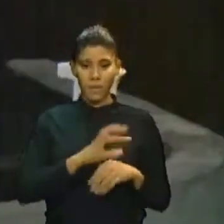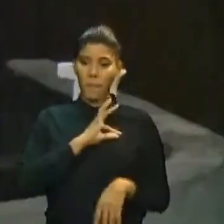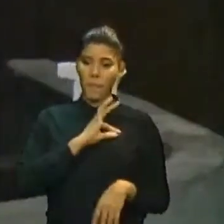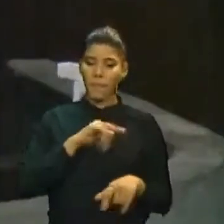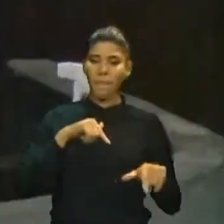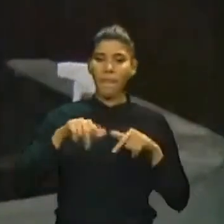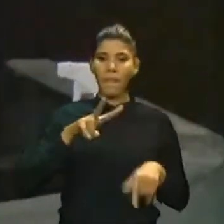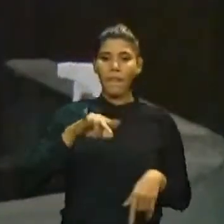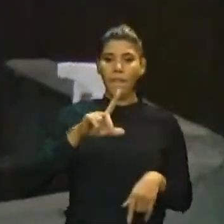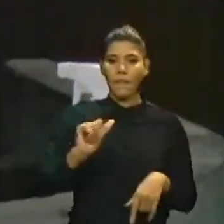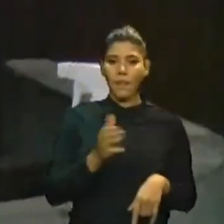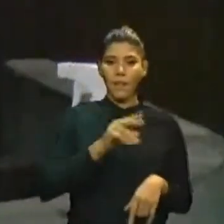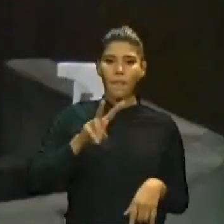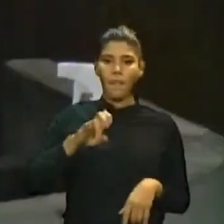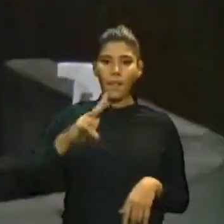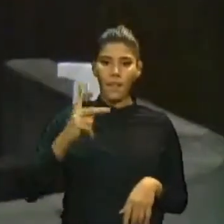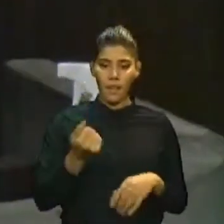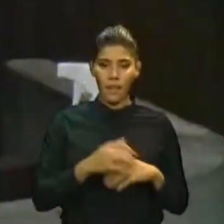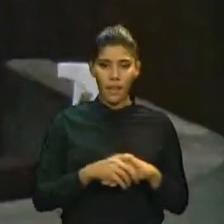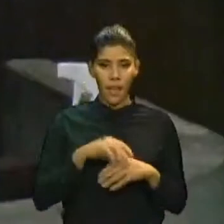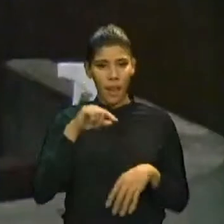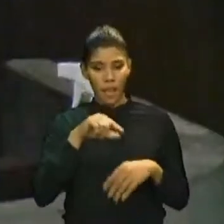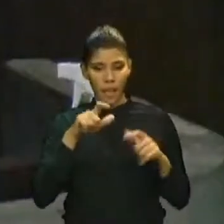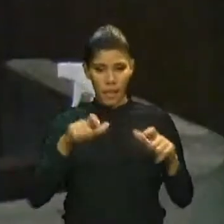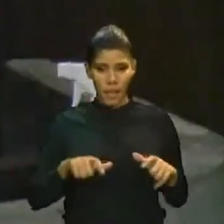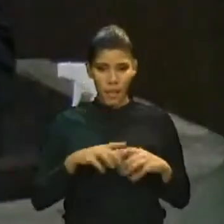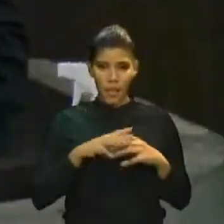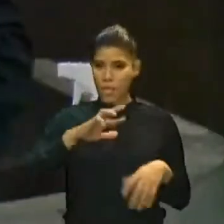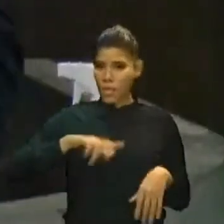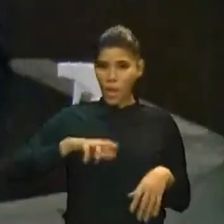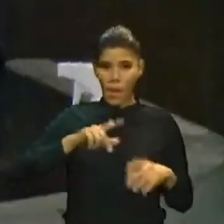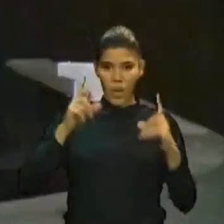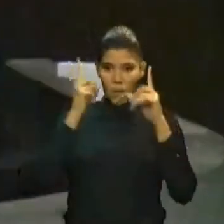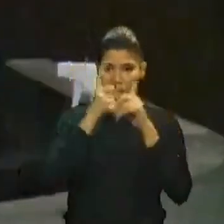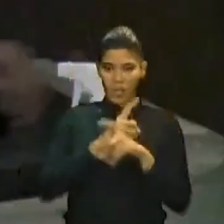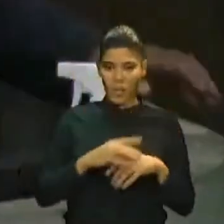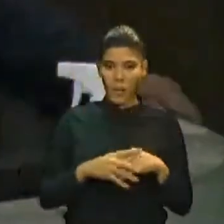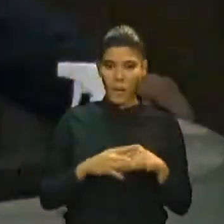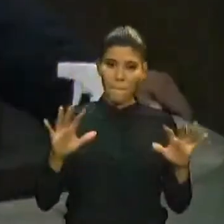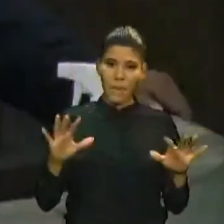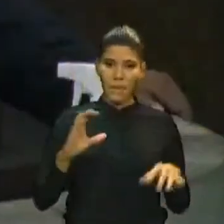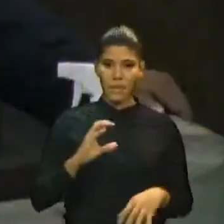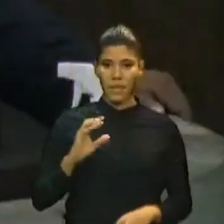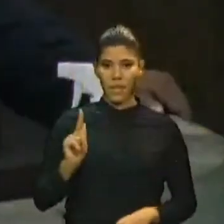Velha, onde moradores foram expulsos, o local que ele trabalha não é considerado de difícil provimento. Mas